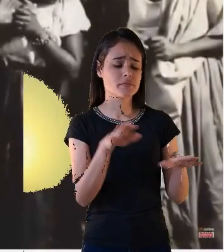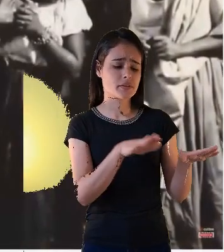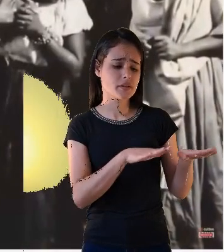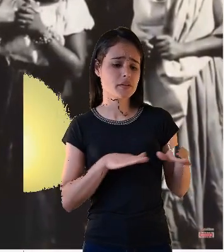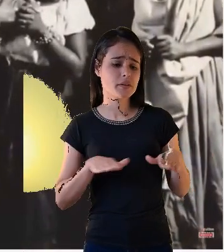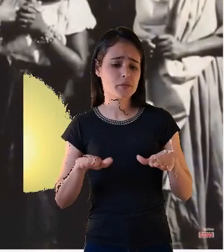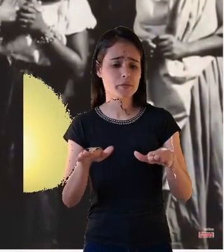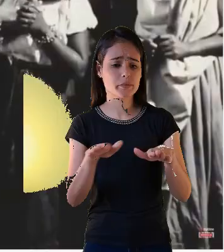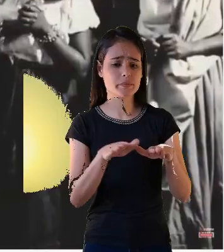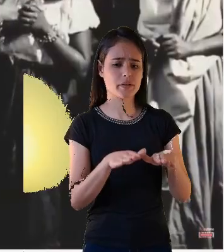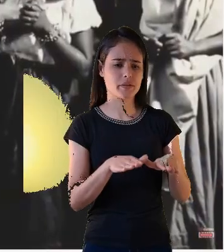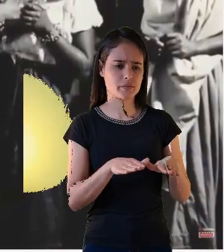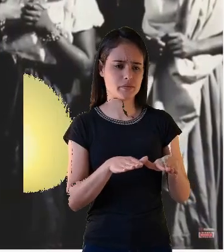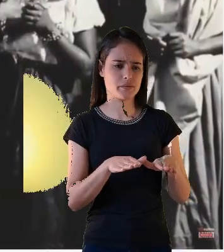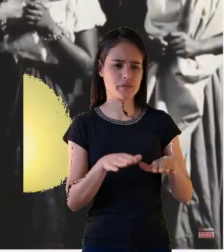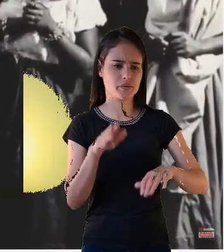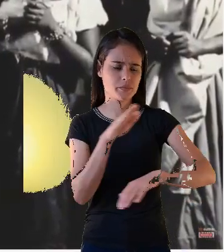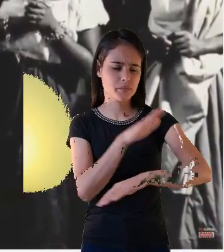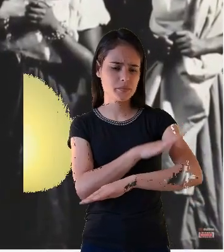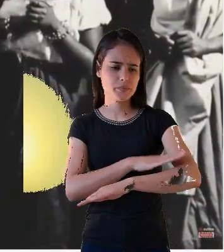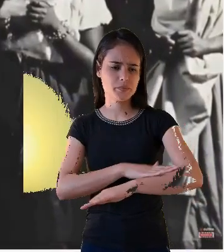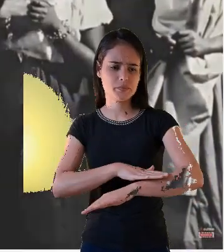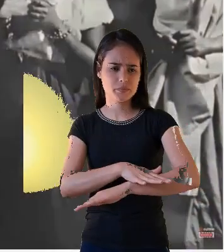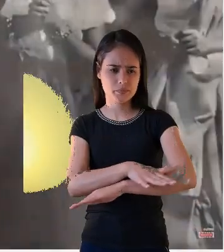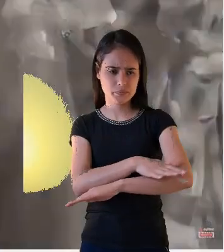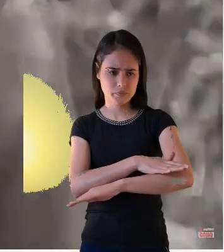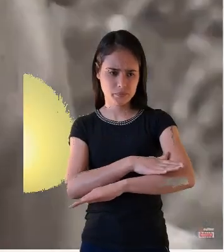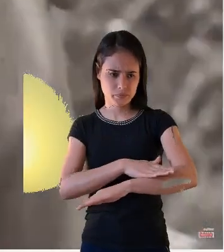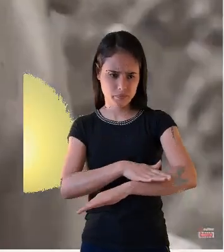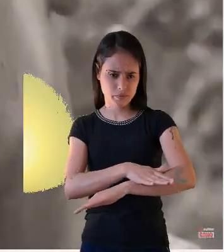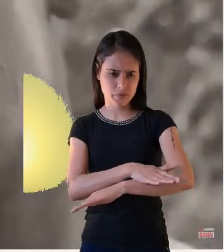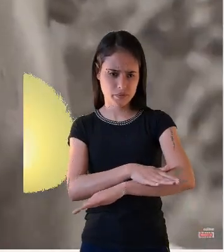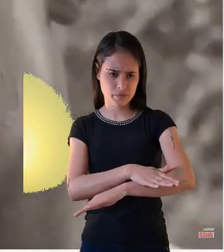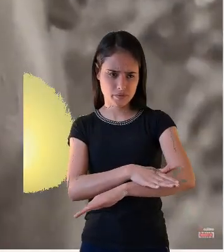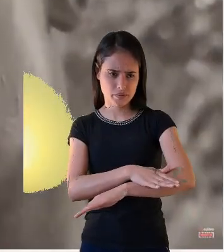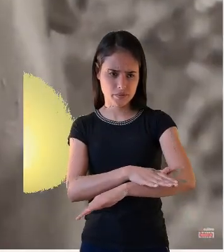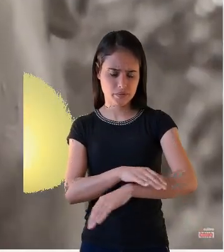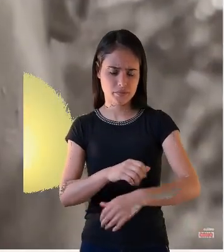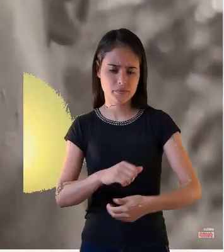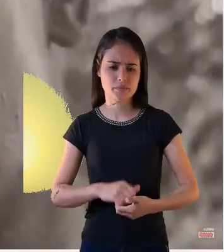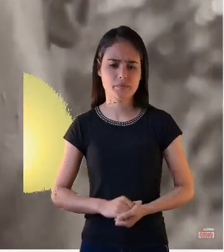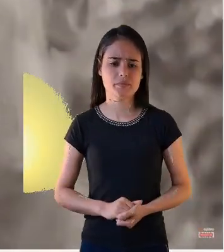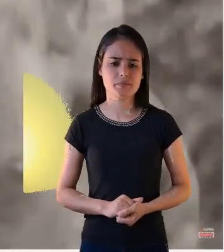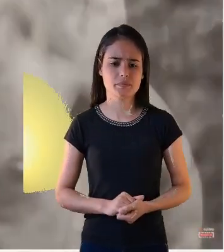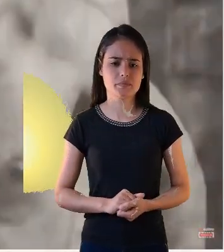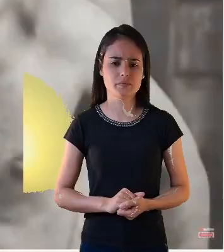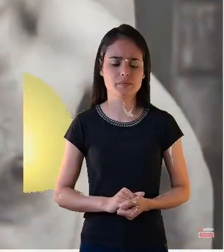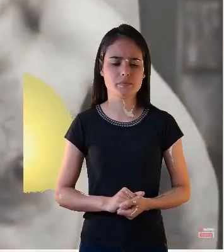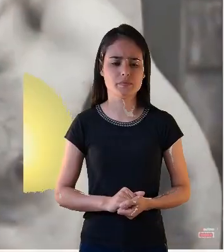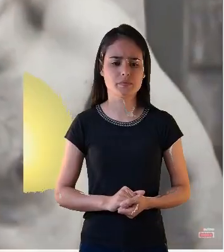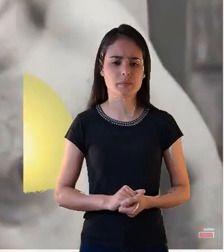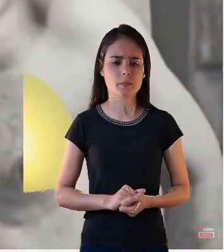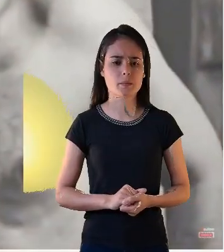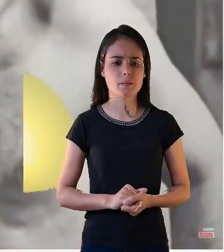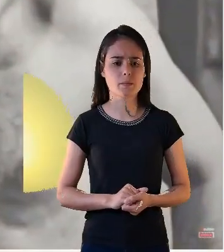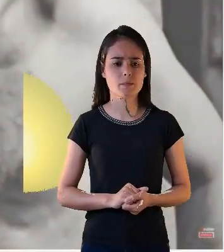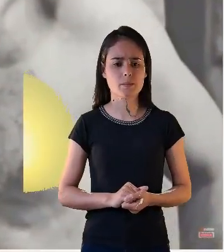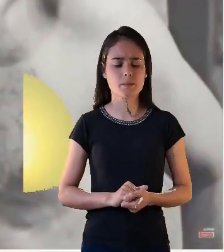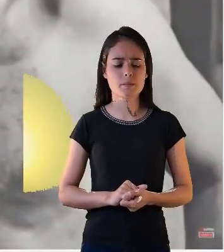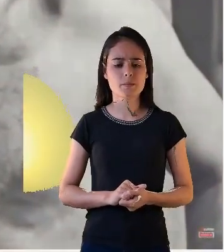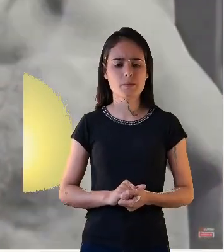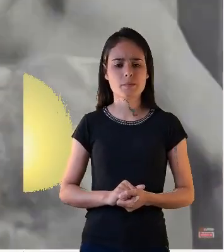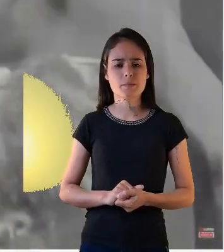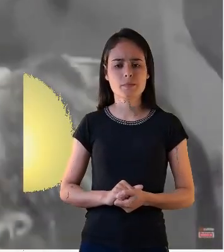contra a discriminação racial e de cor. O TEM nasceu das lutas anteriores de Abdias do Nascimento contra o racismo e de